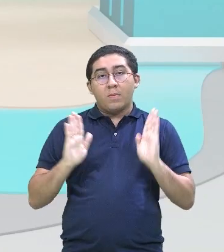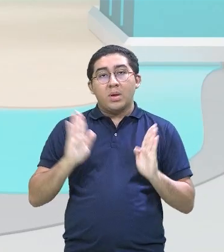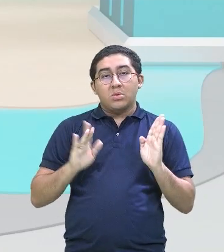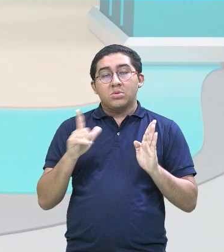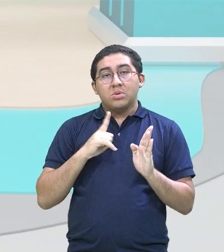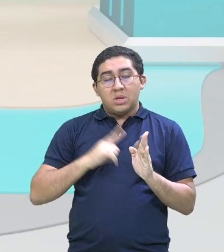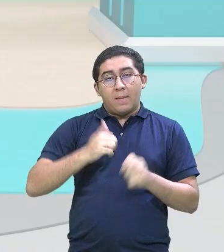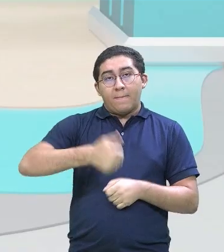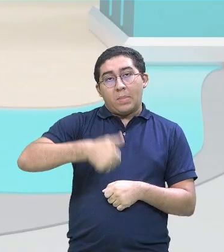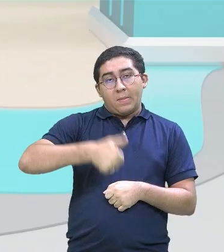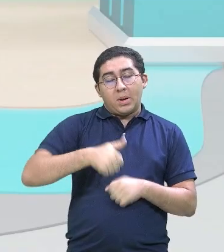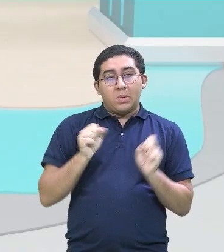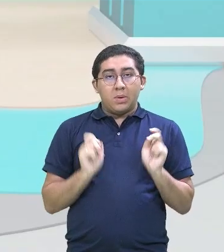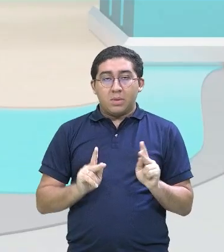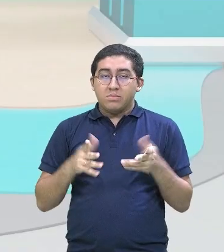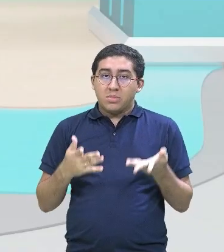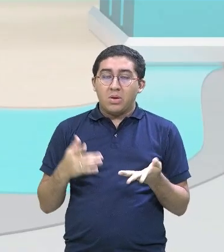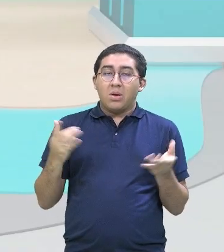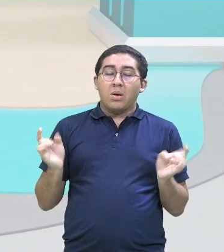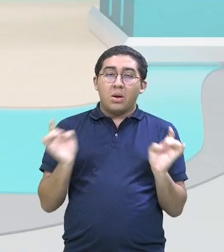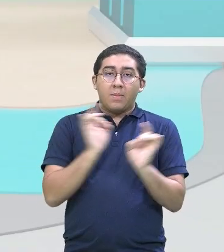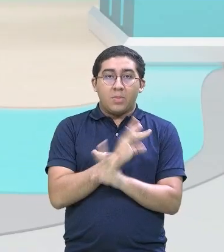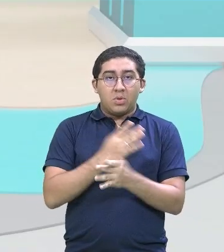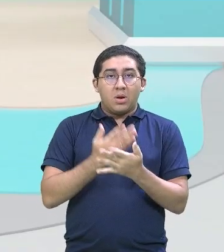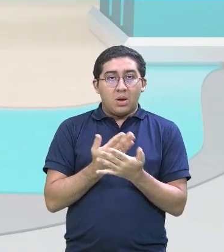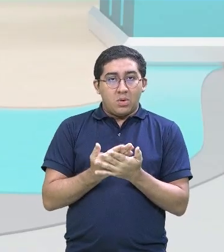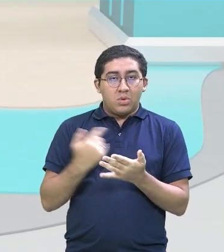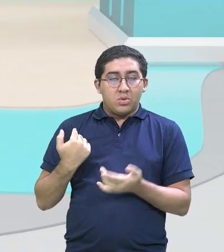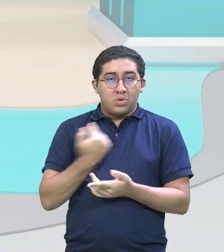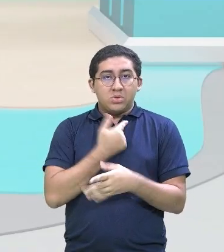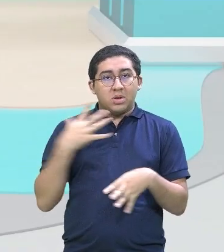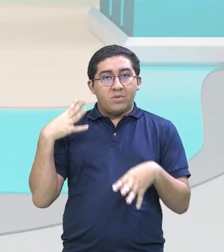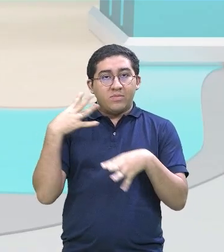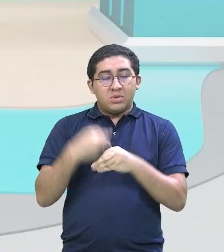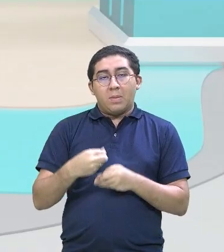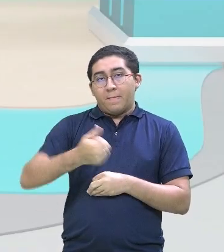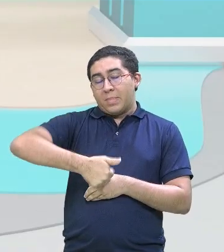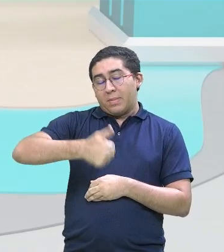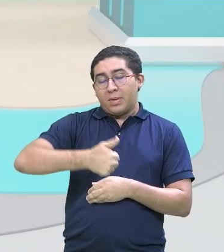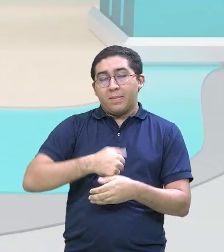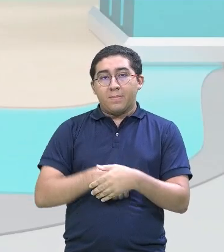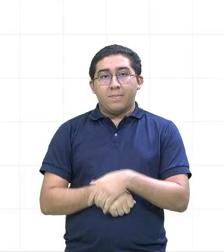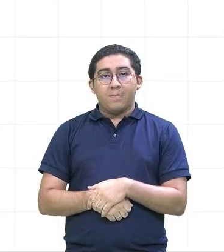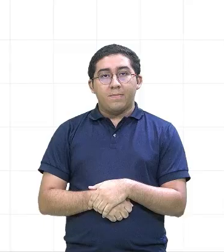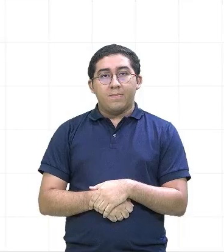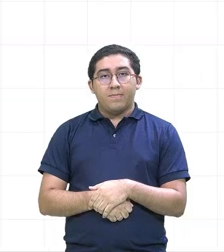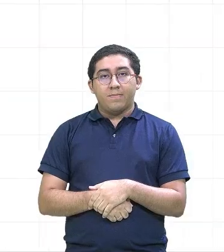longo da primeira unidade. A gente vai ficando aqui com a nossa primeira parte da revisão.